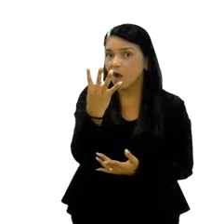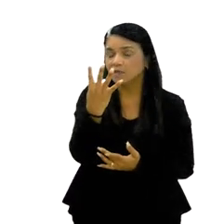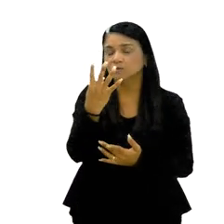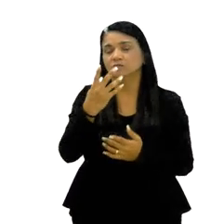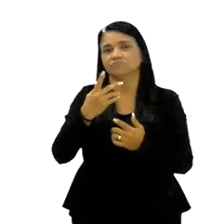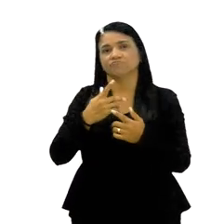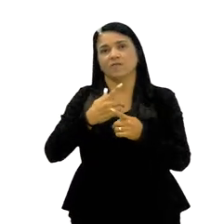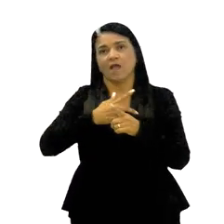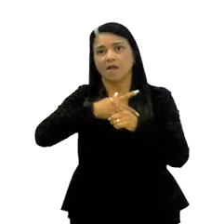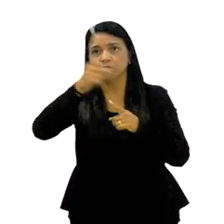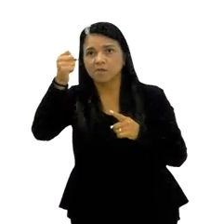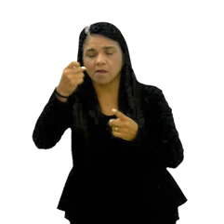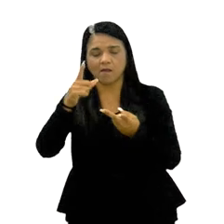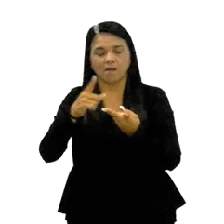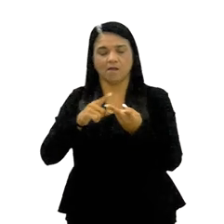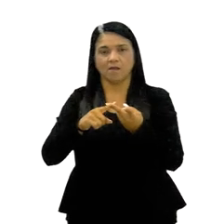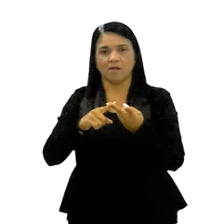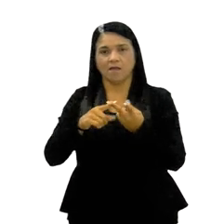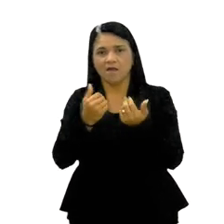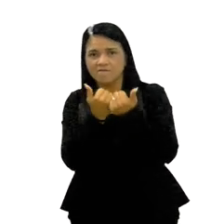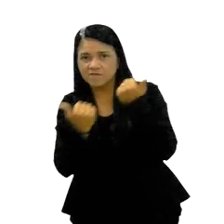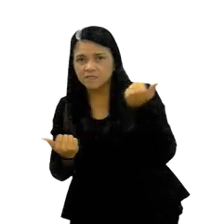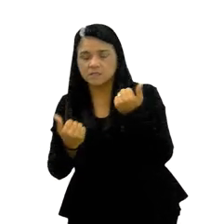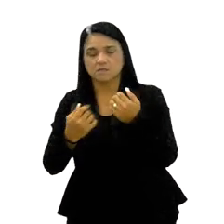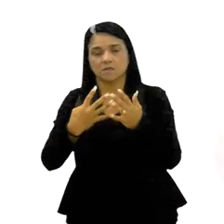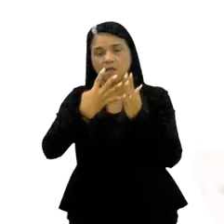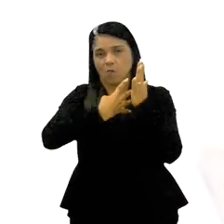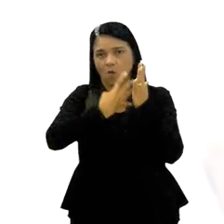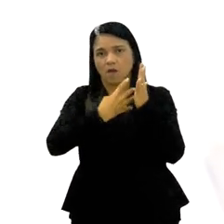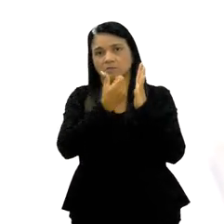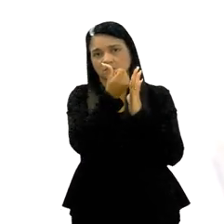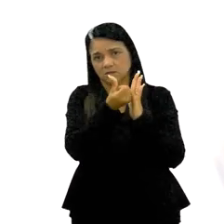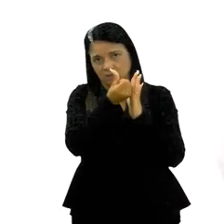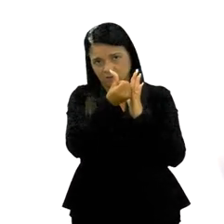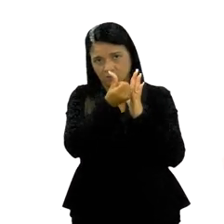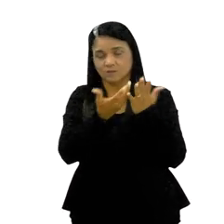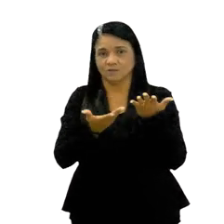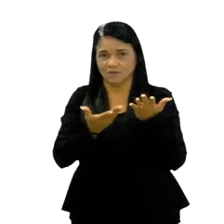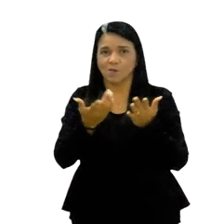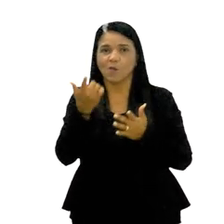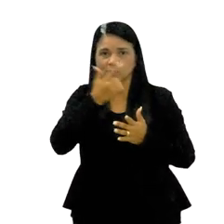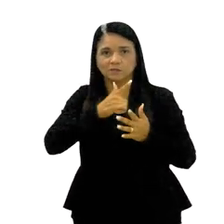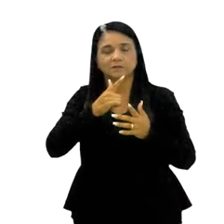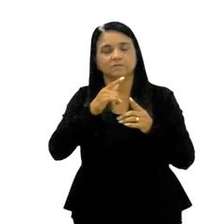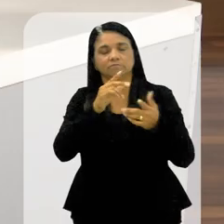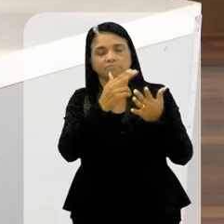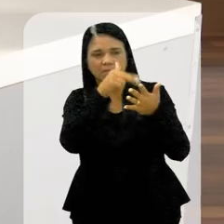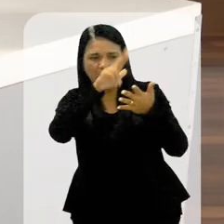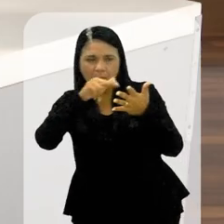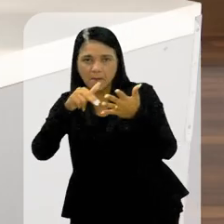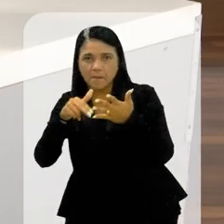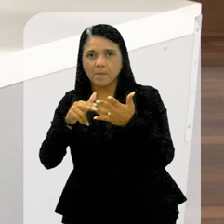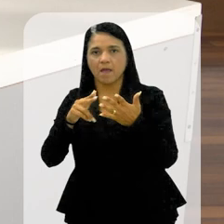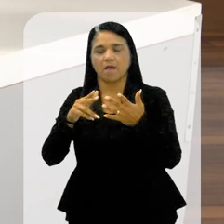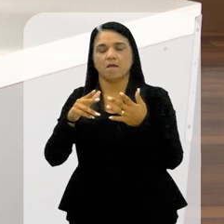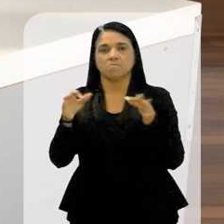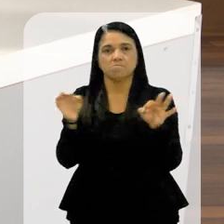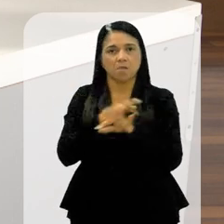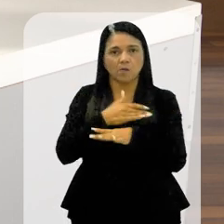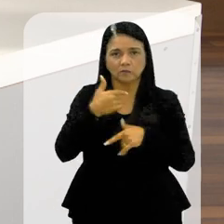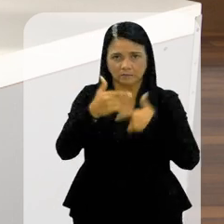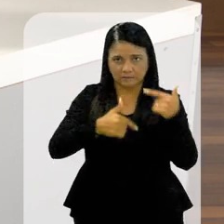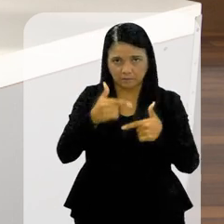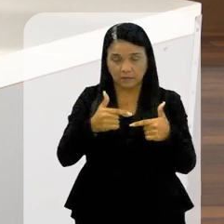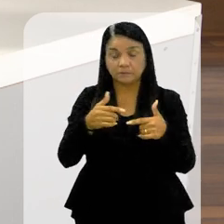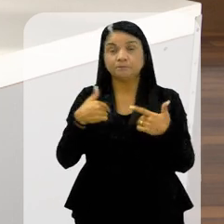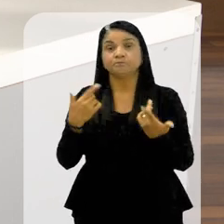Foi campeã, vice, quarto lugar e sexto lugar. E quando é que você percebeu que o teu